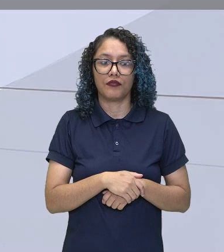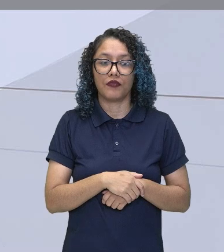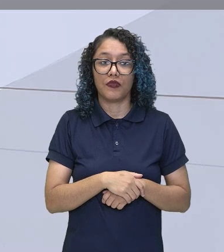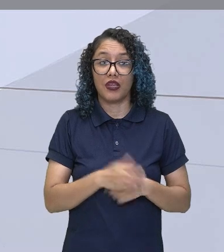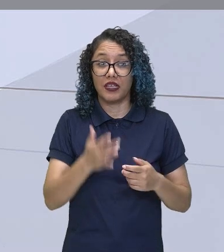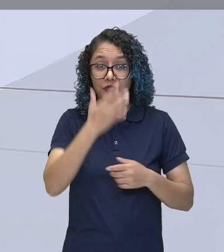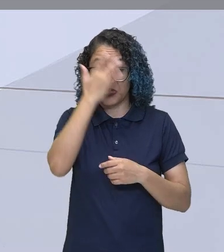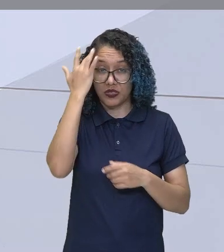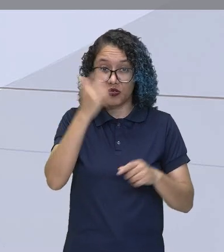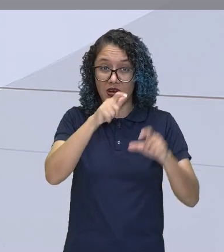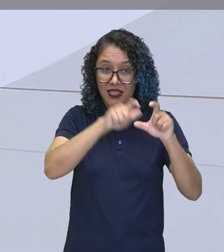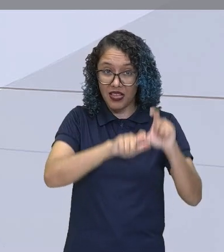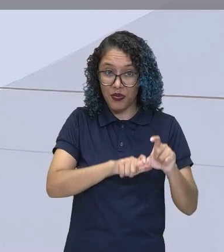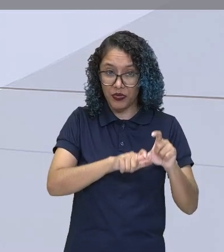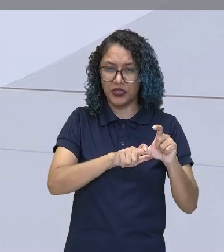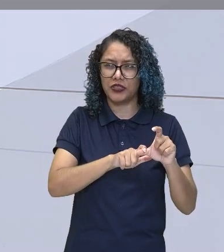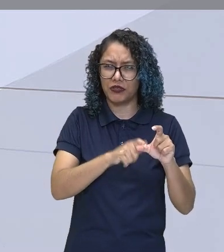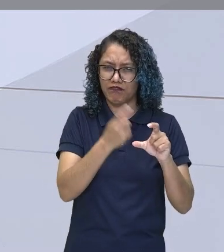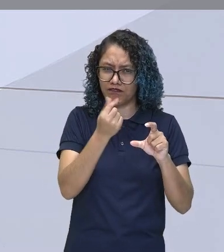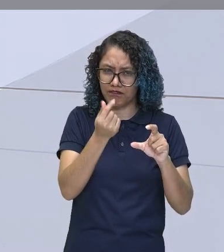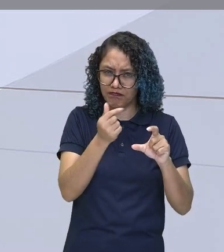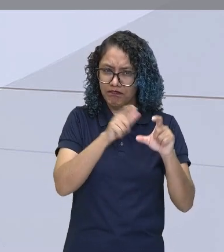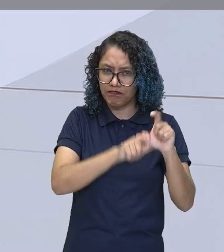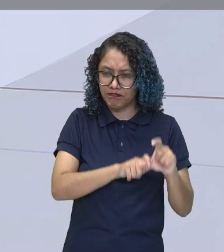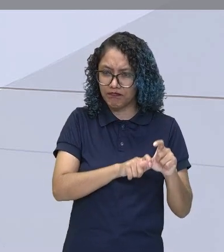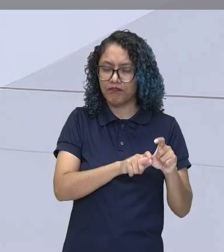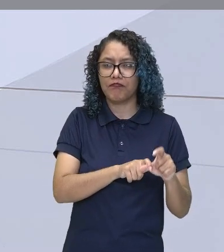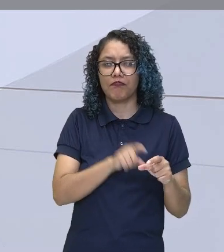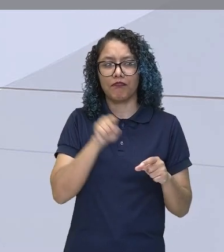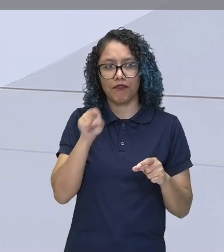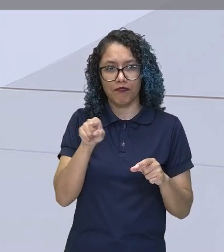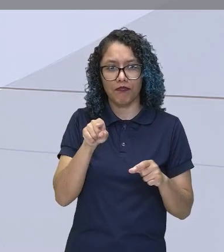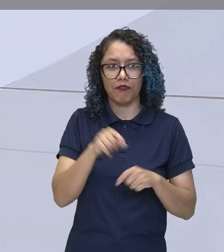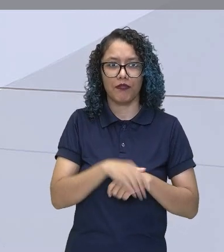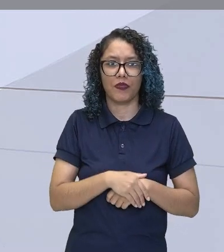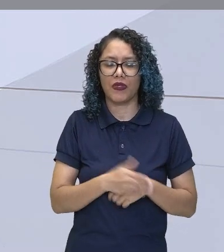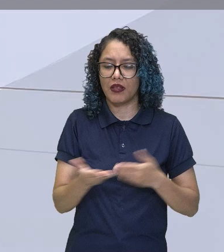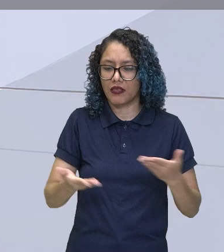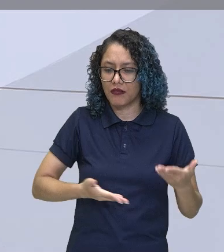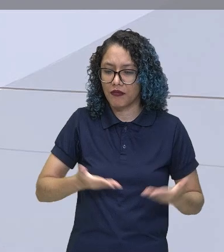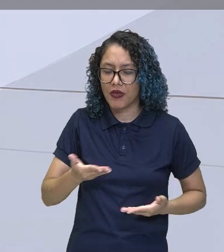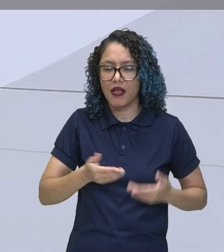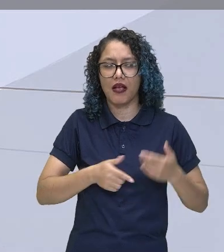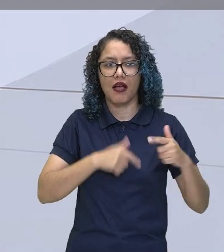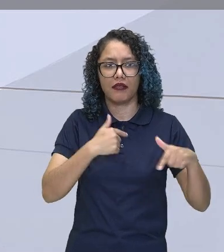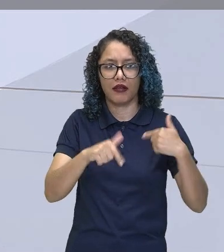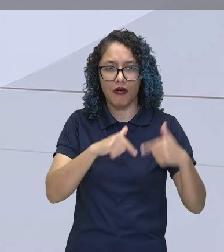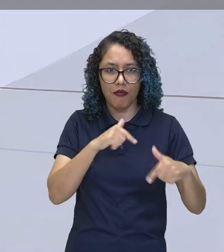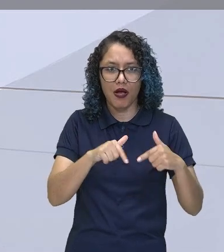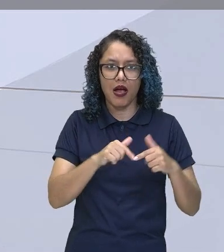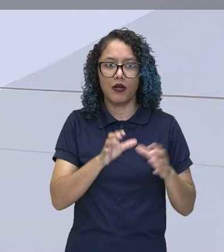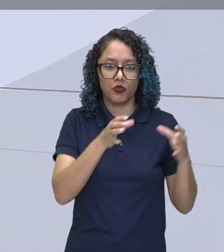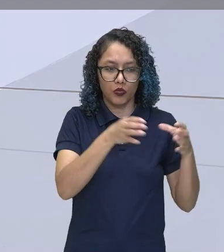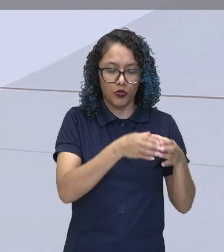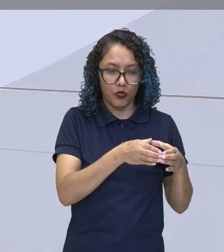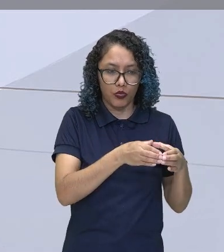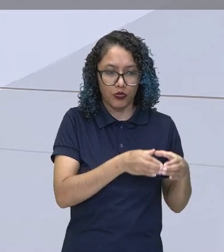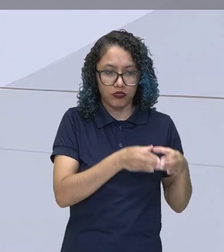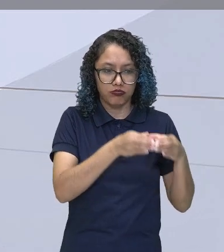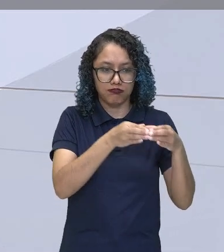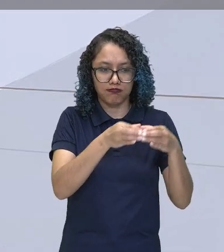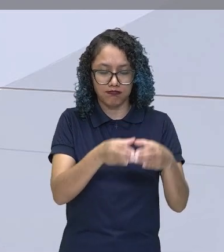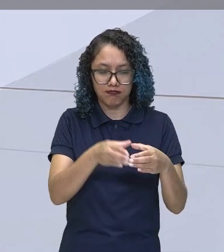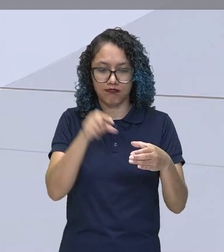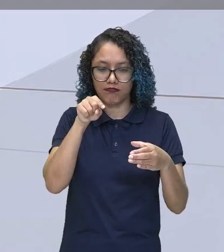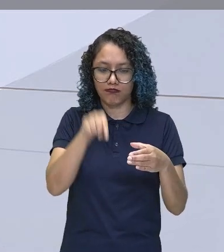dele. Podia ser os colonos, um agregado, né, empregados, e estes eram obrigados a